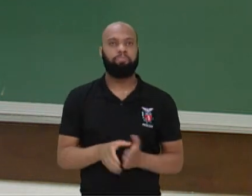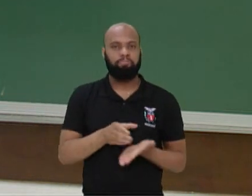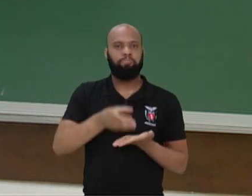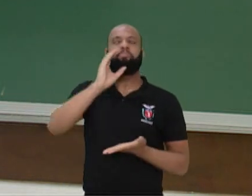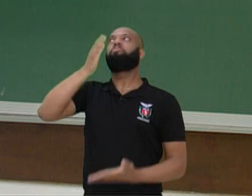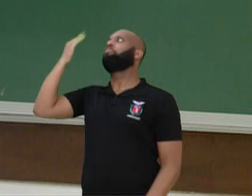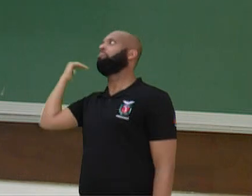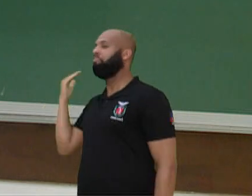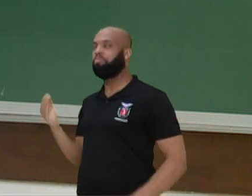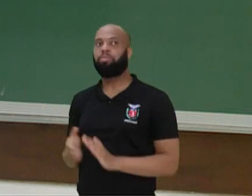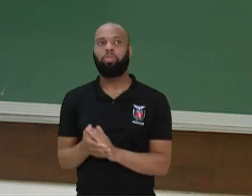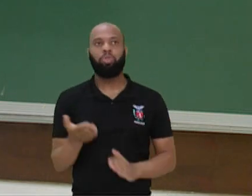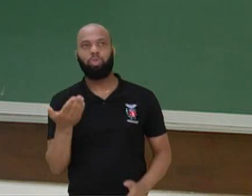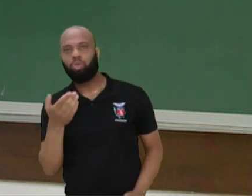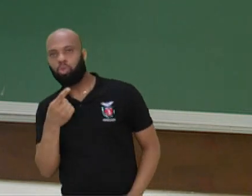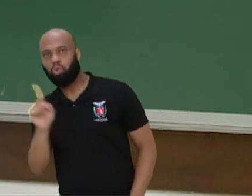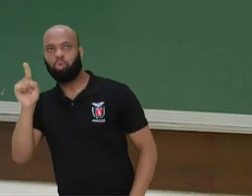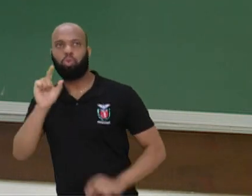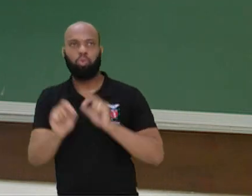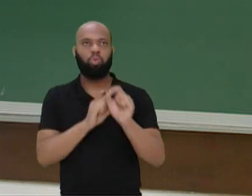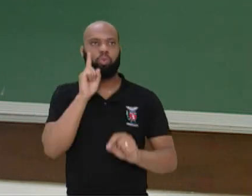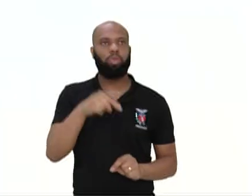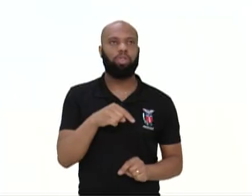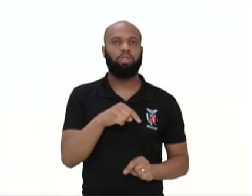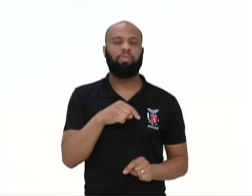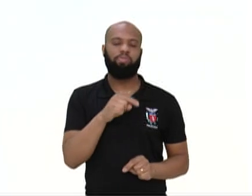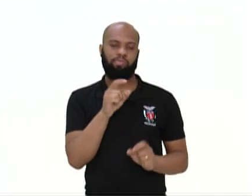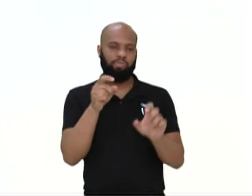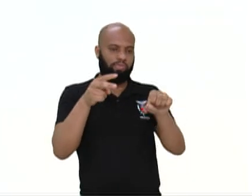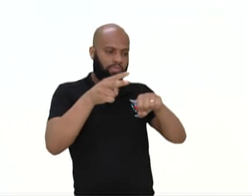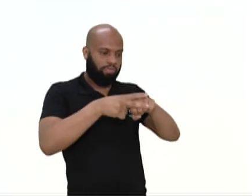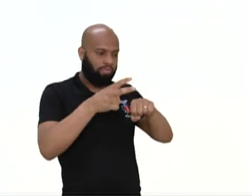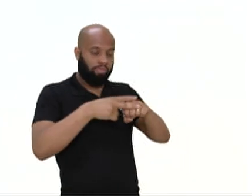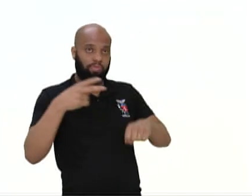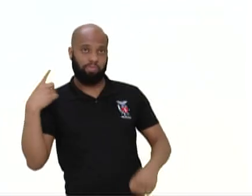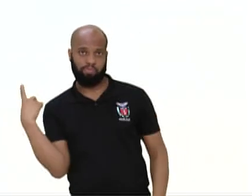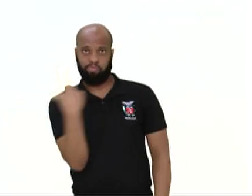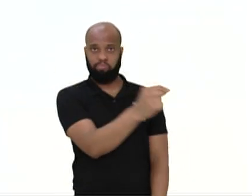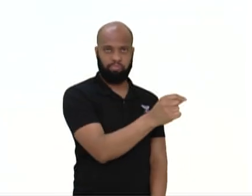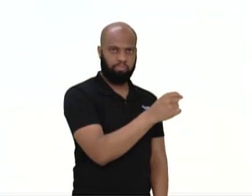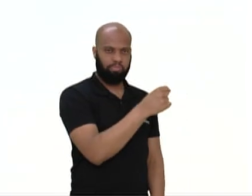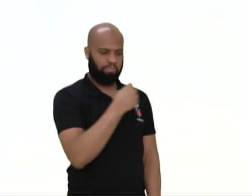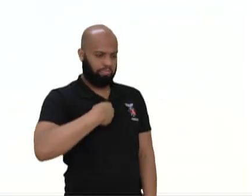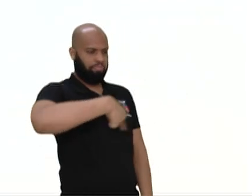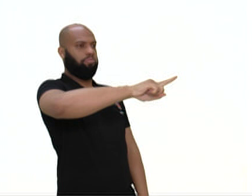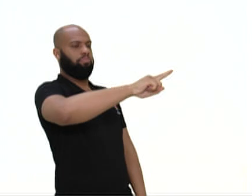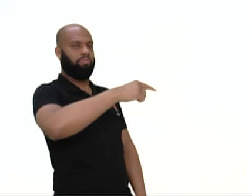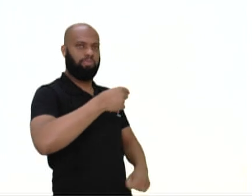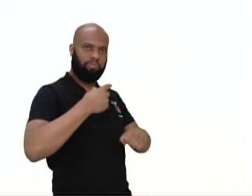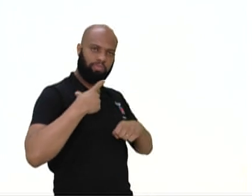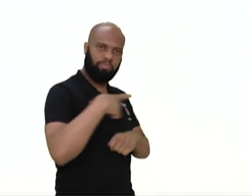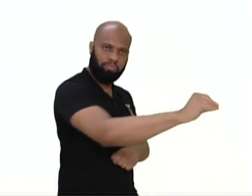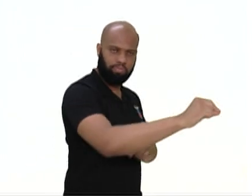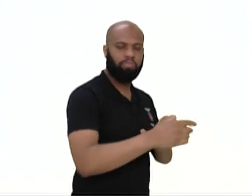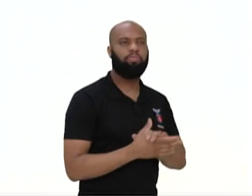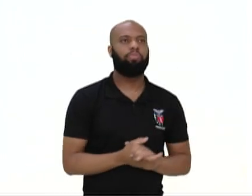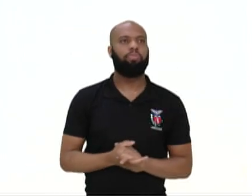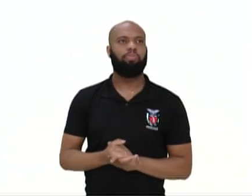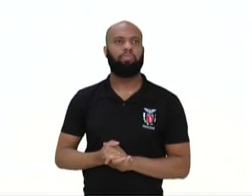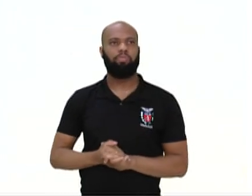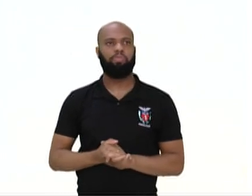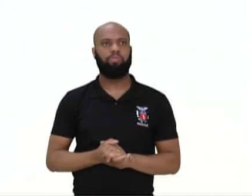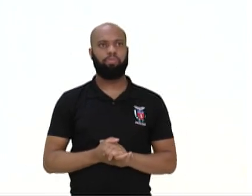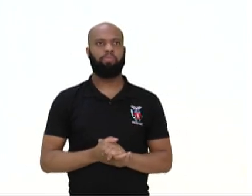E, por último, o verbo salir. Em português é o verbo sair. Então, em espanhol,